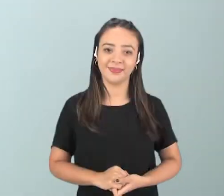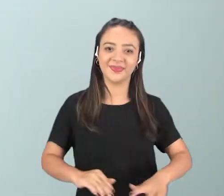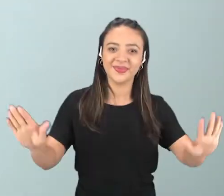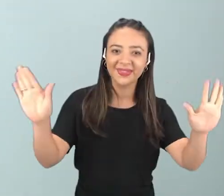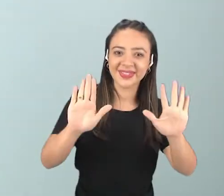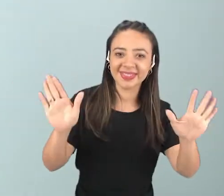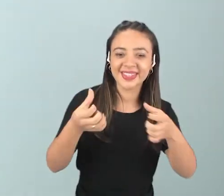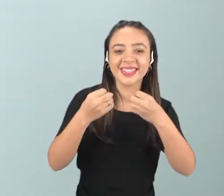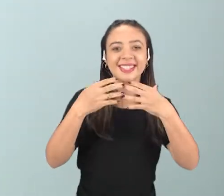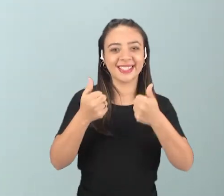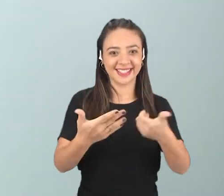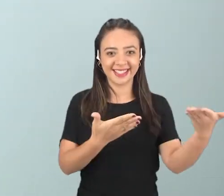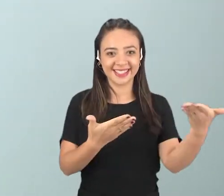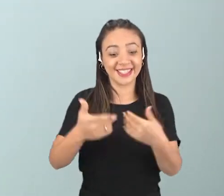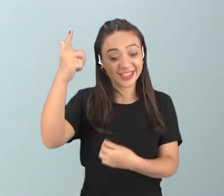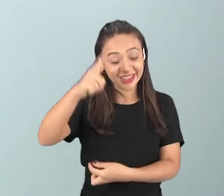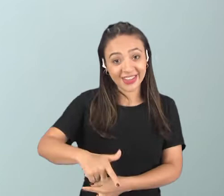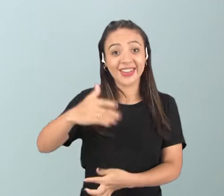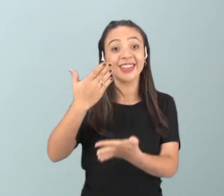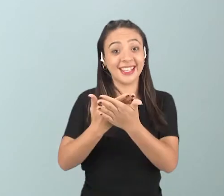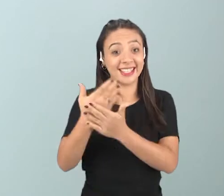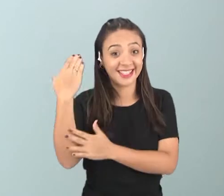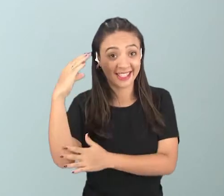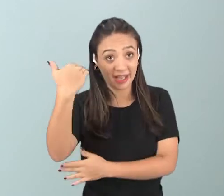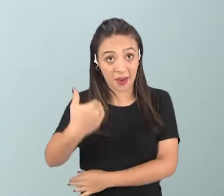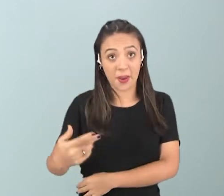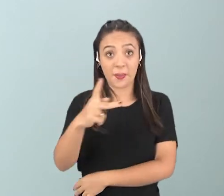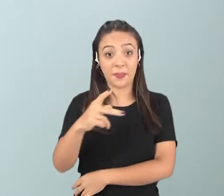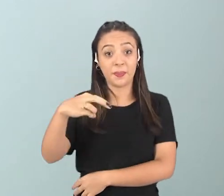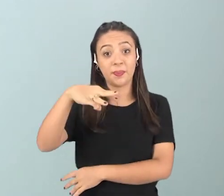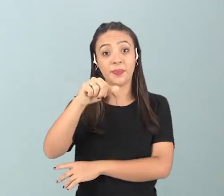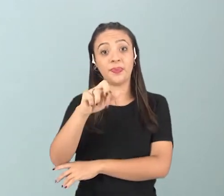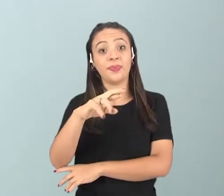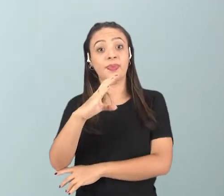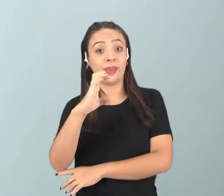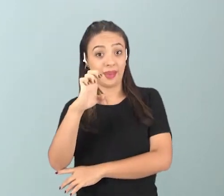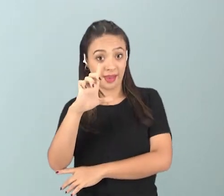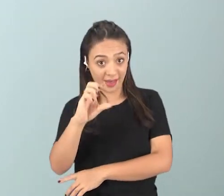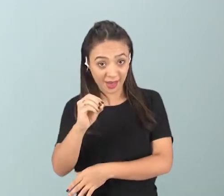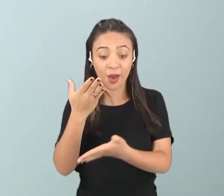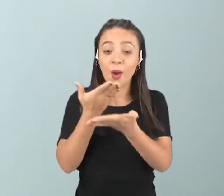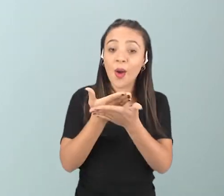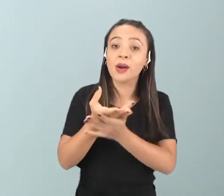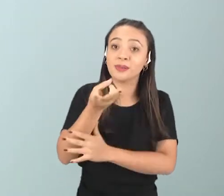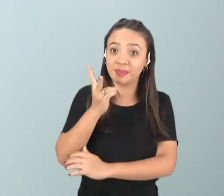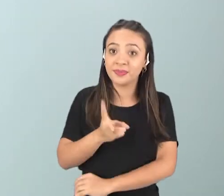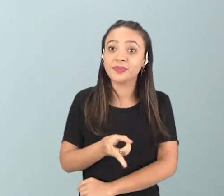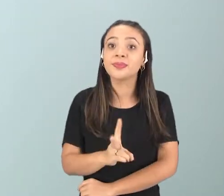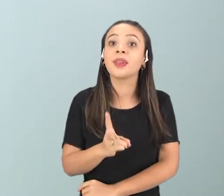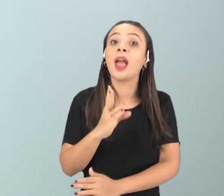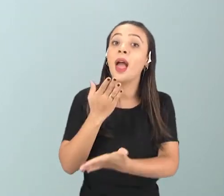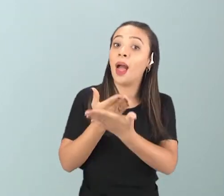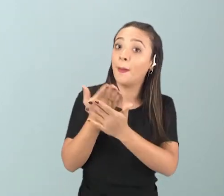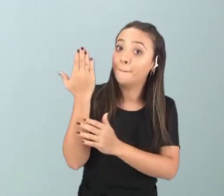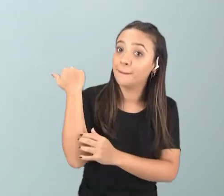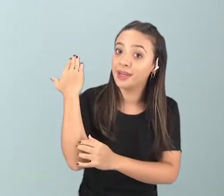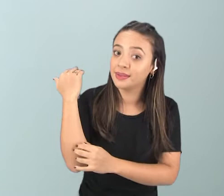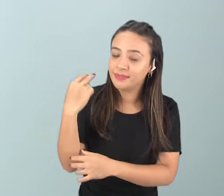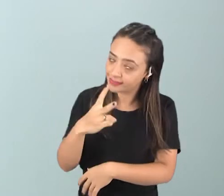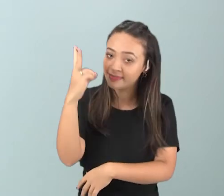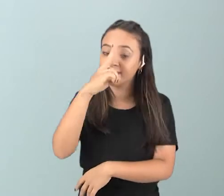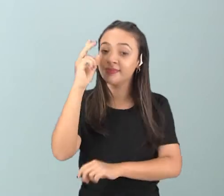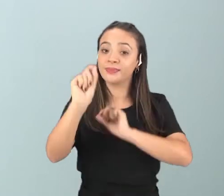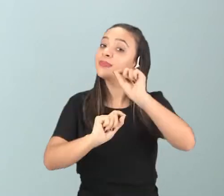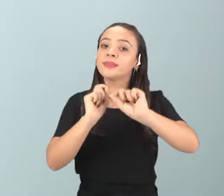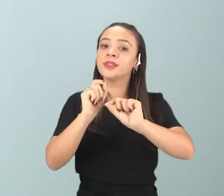Olá, bem-vindos a mais uma aula de ciências. Aqui é o professor Marcelo e na aula de hoje nós vamos dar uma continuidade da aula passada. Lembrem lá